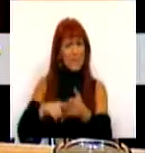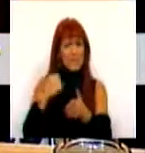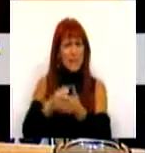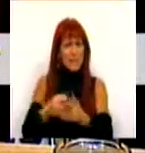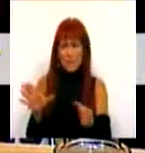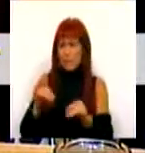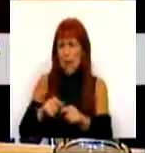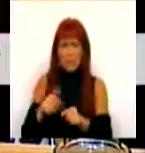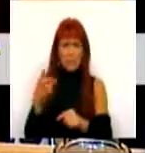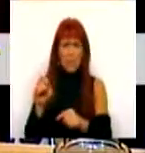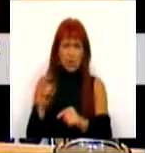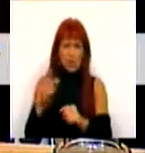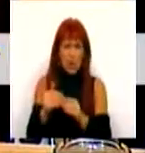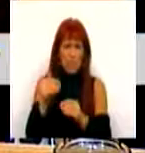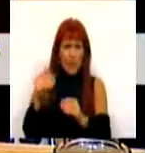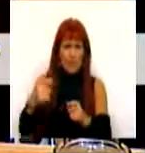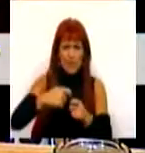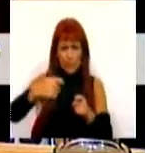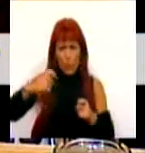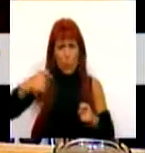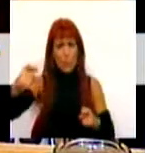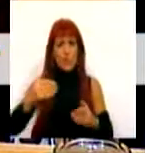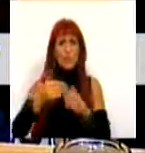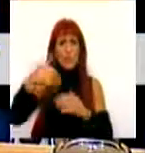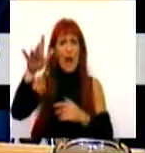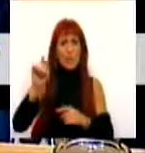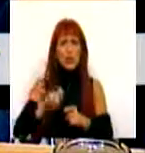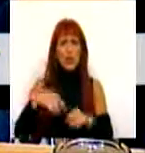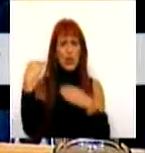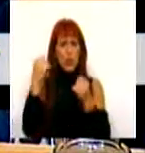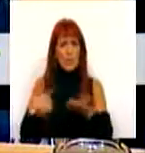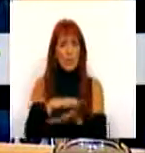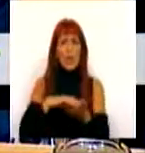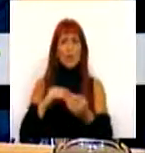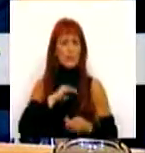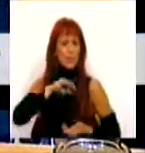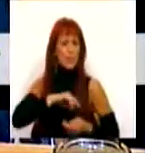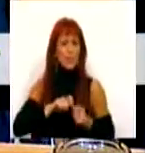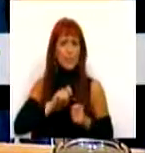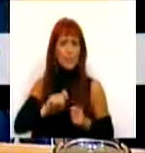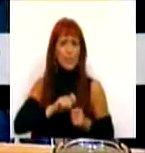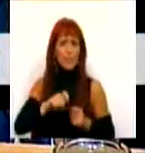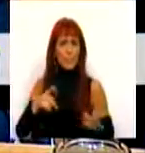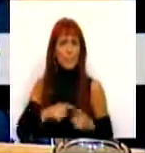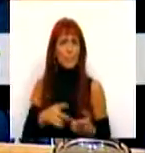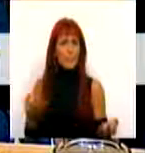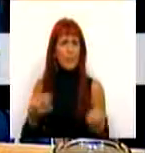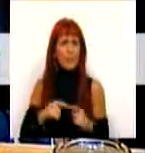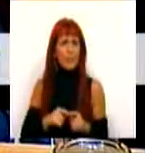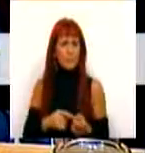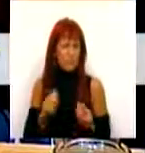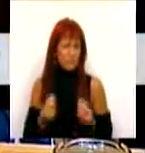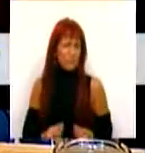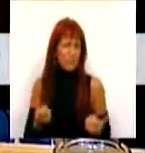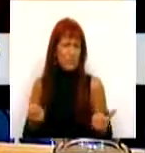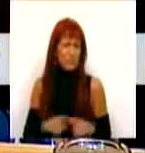acabavam sempre por ser mais do que 3 meses de prorrogação, para além do mês de instrução básica, uma remuneração que era realmente indigna